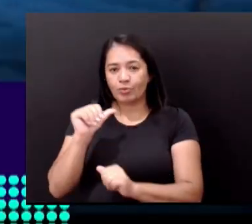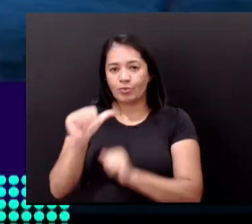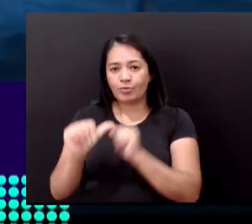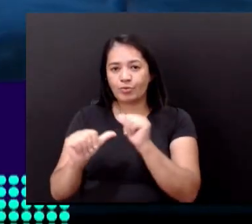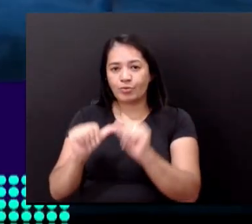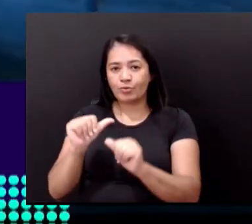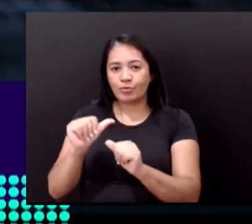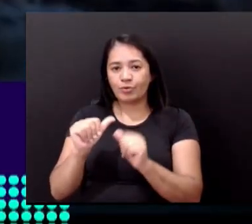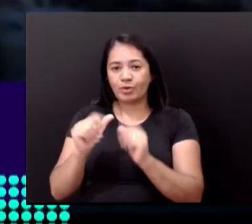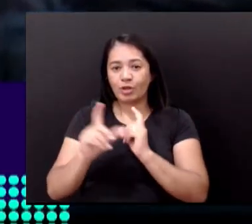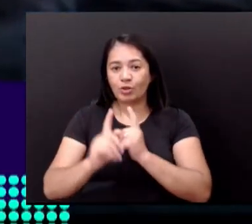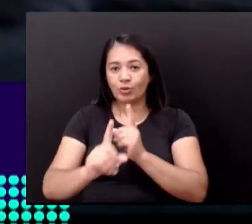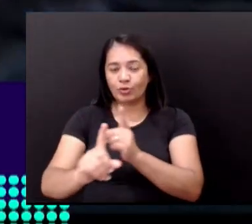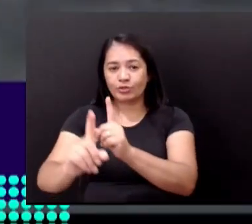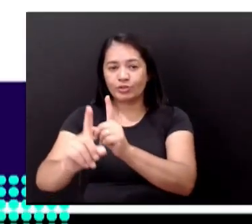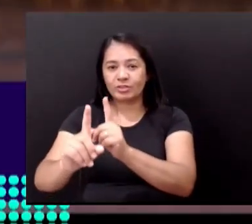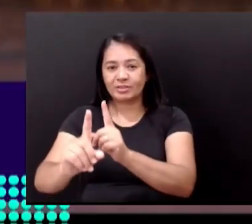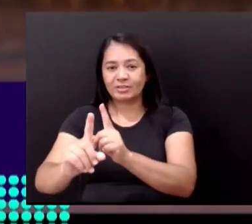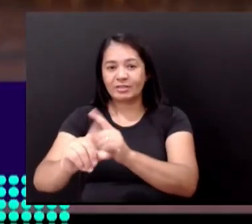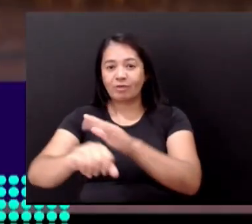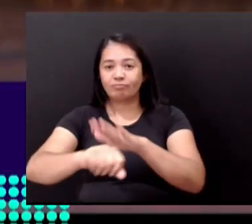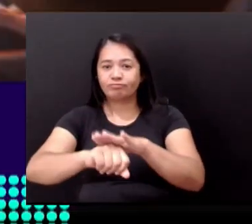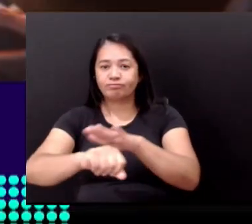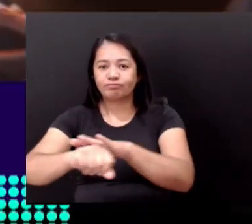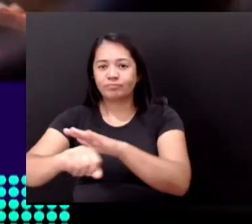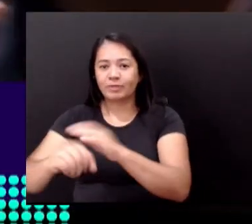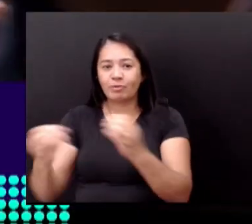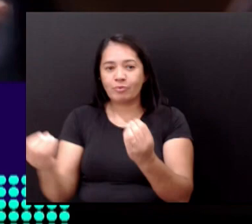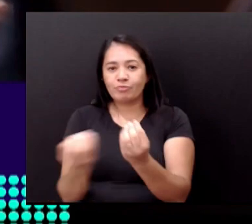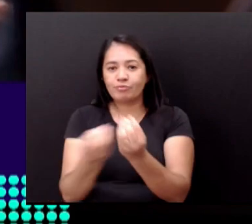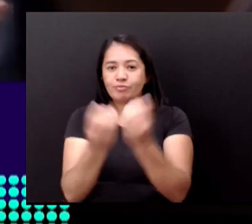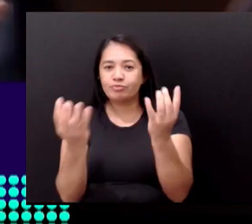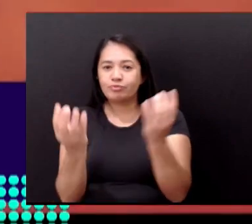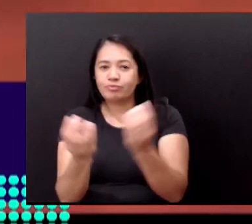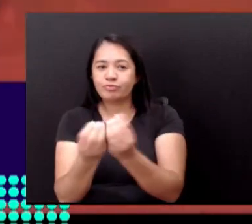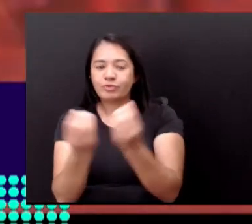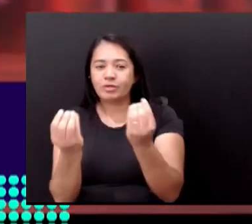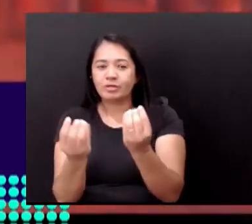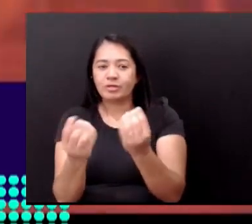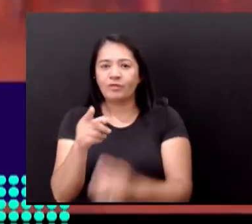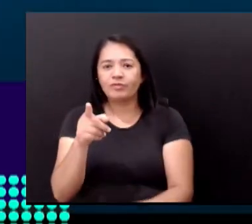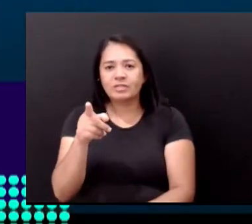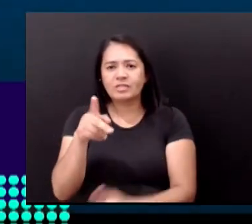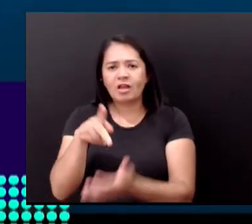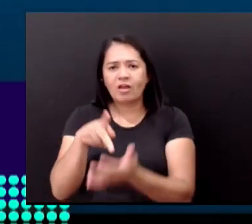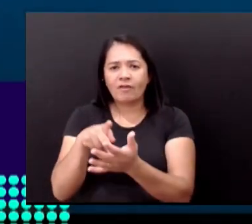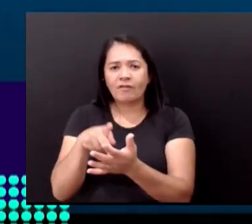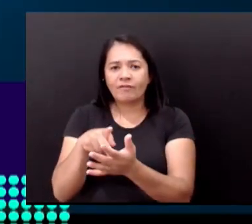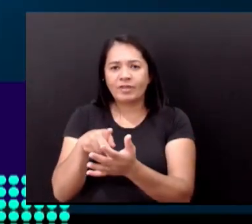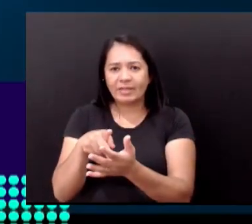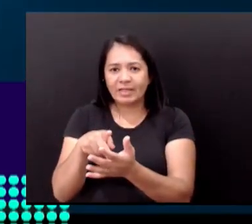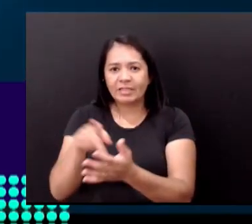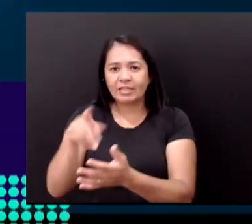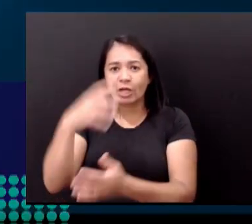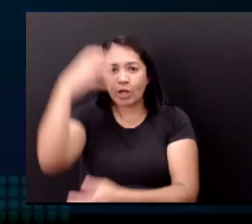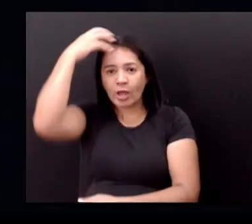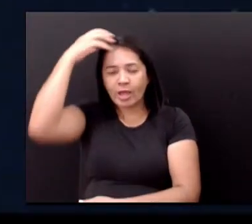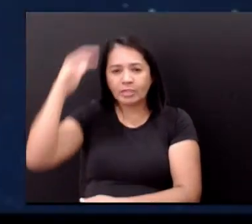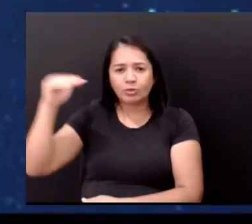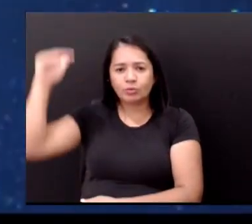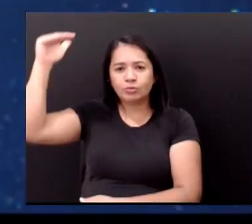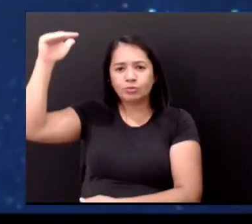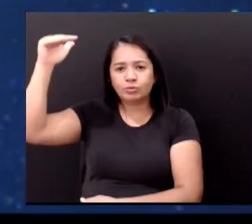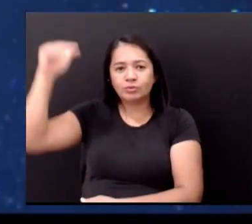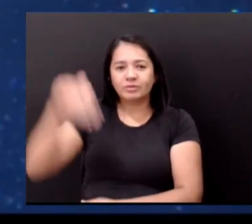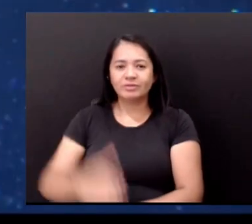e a realização de milagres. Você realmente é o verdadeiro Rei dos Reis.